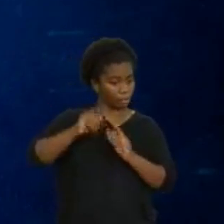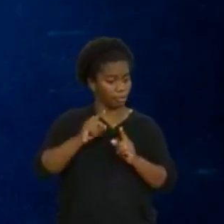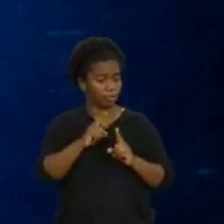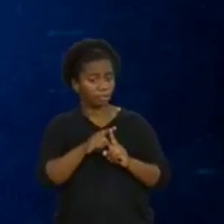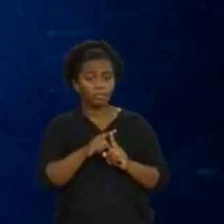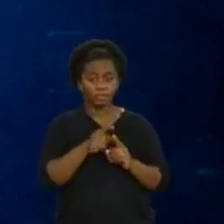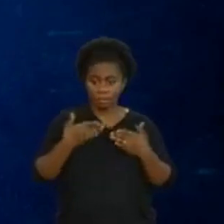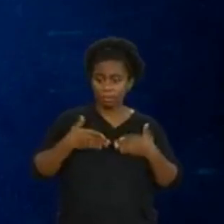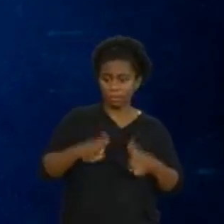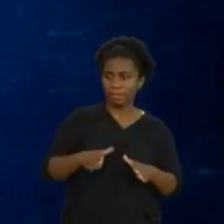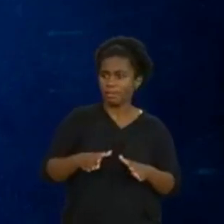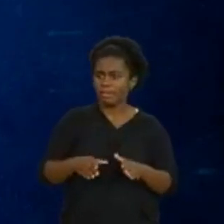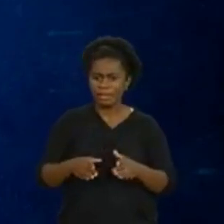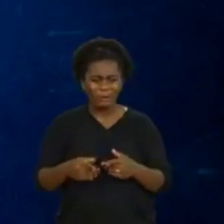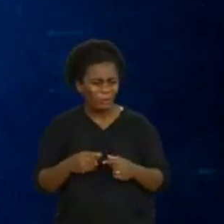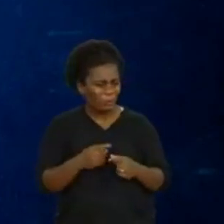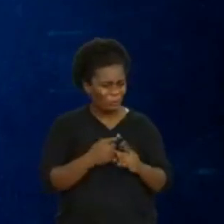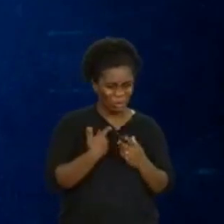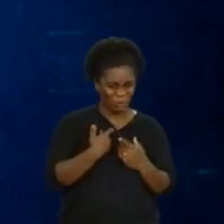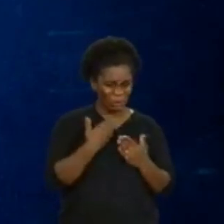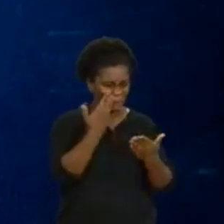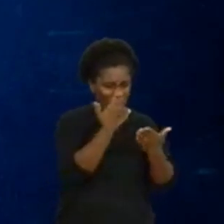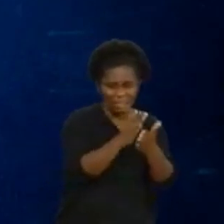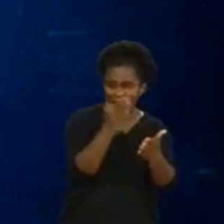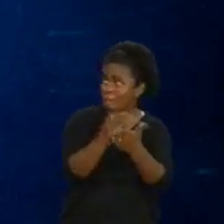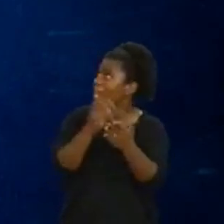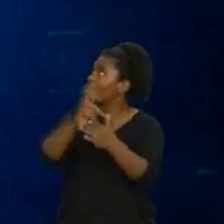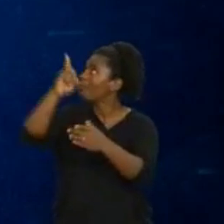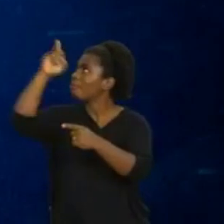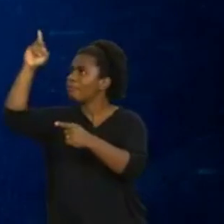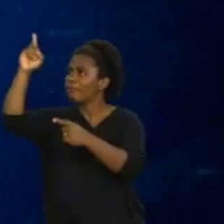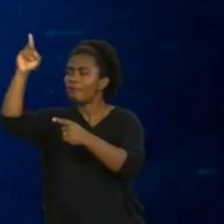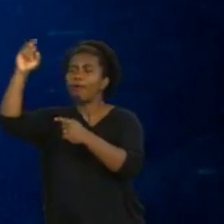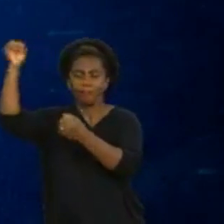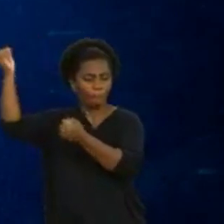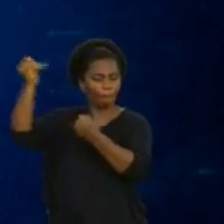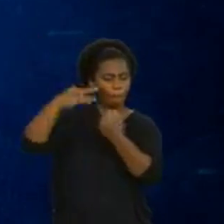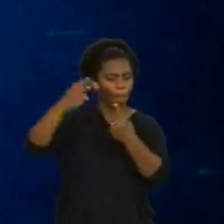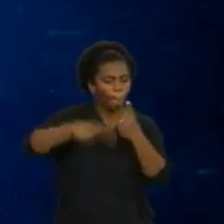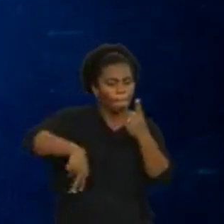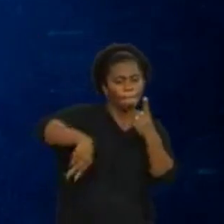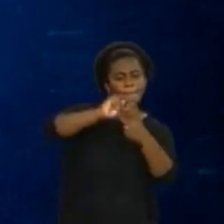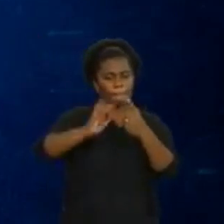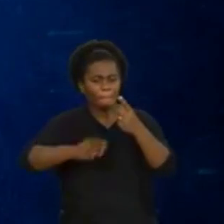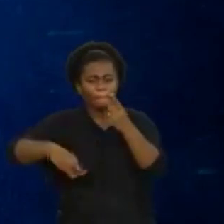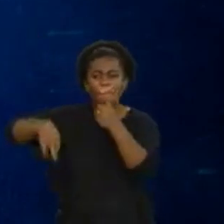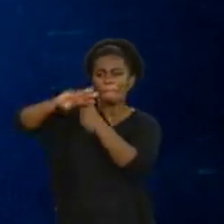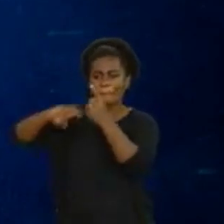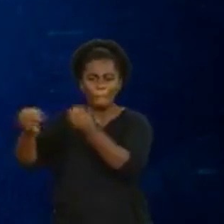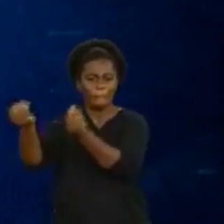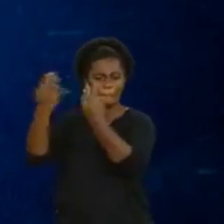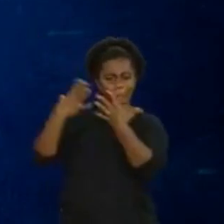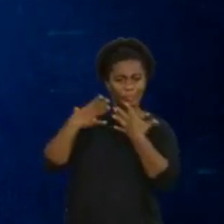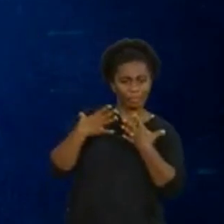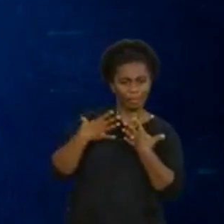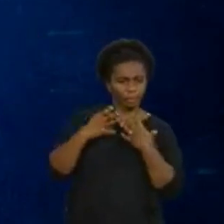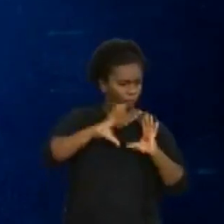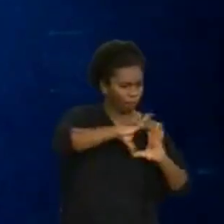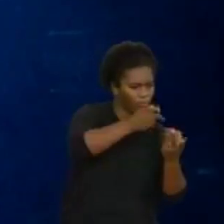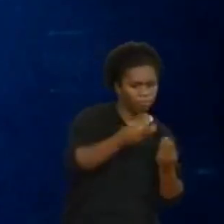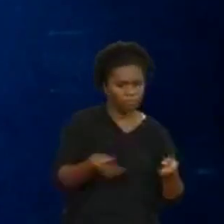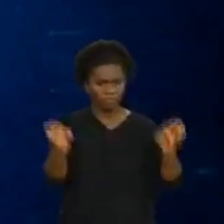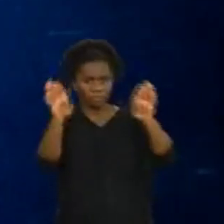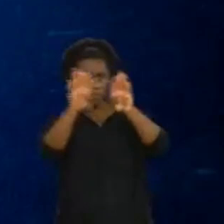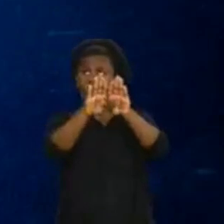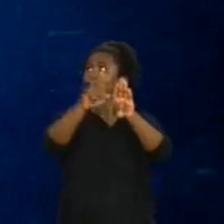E pra cada coisa que eu ia perder, preparou o dobro. pra me devolver. Abro